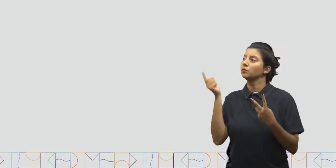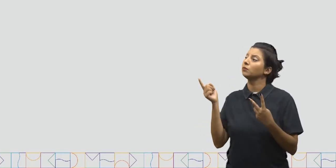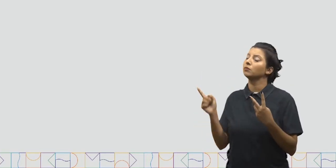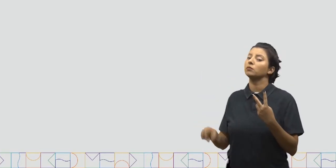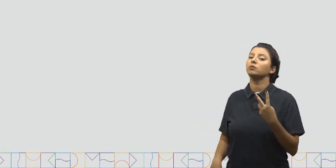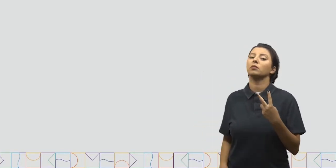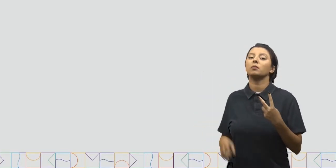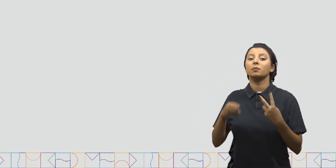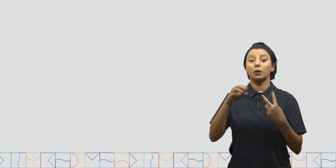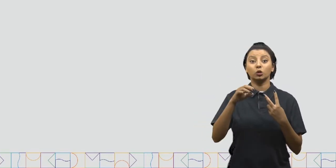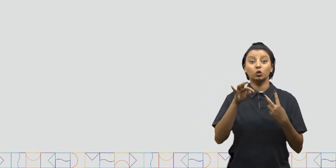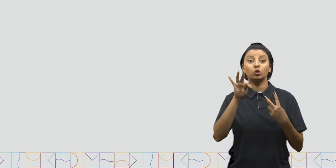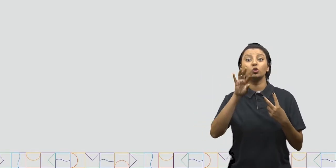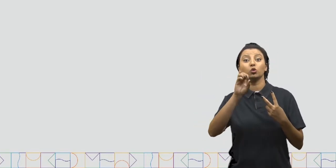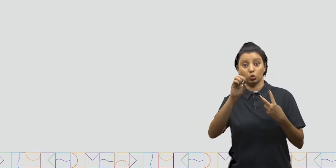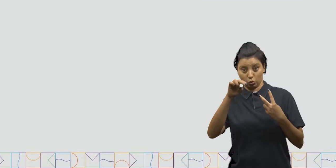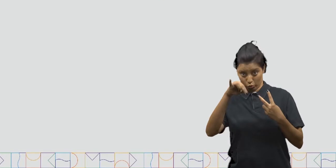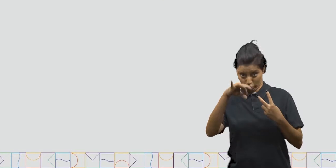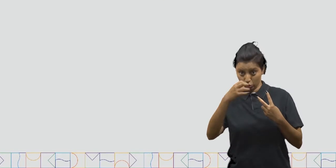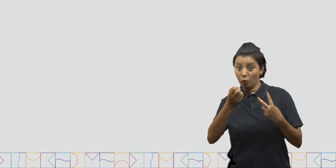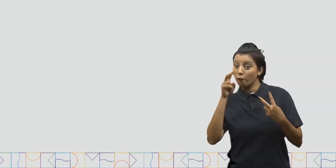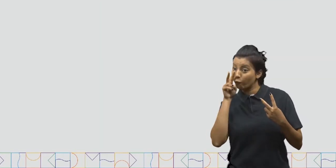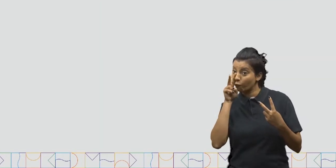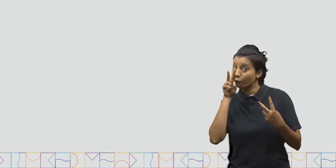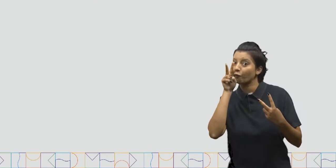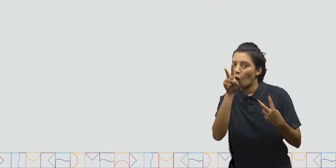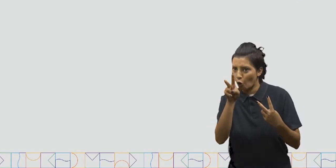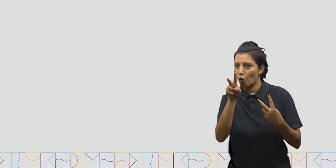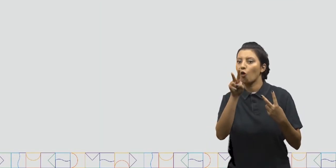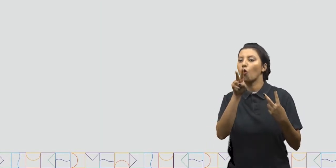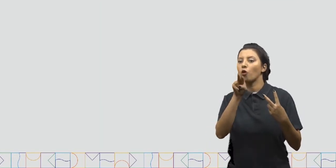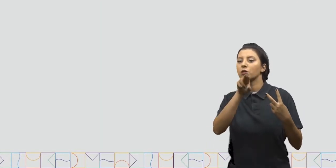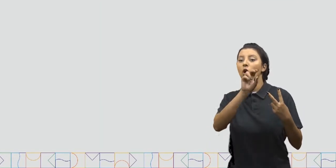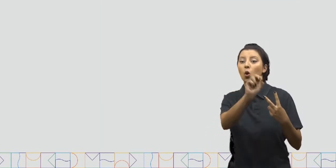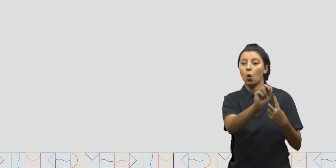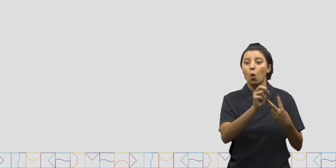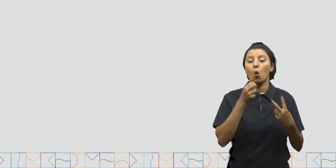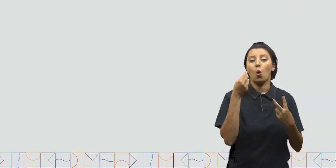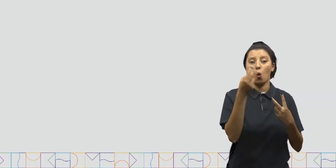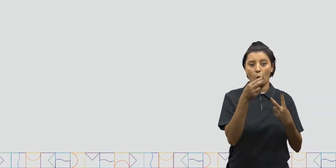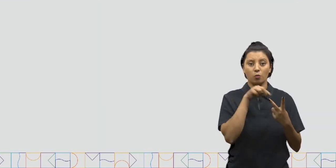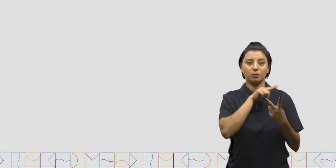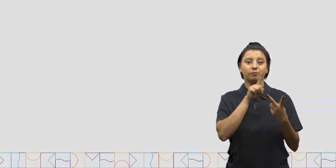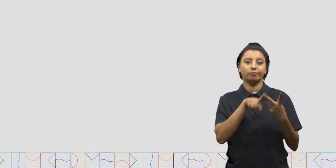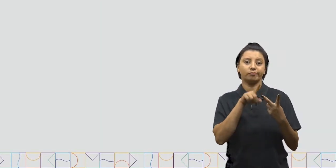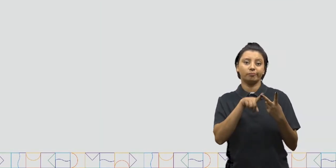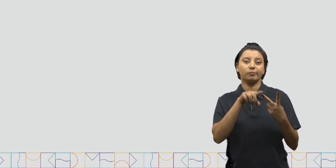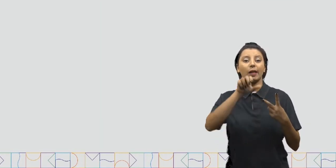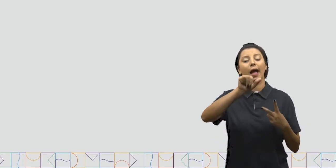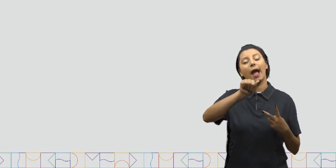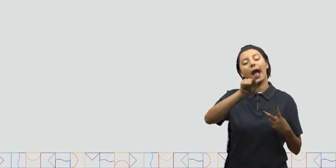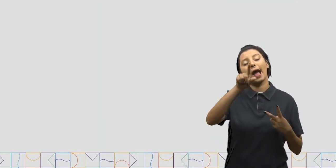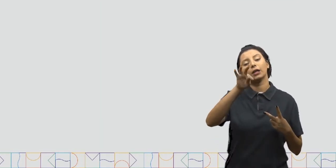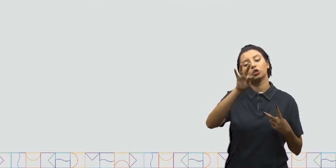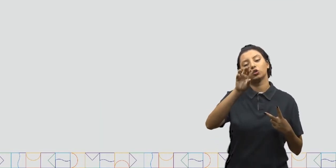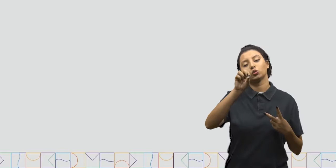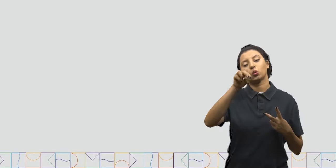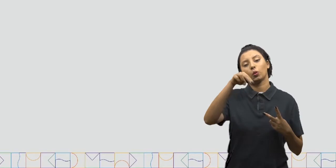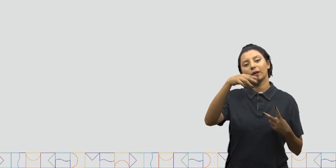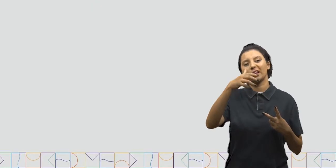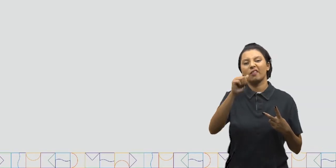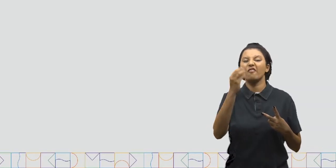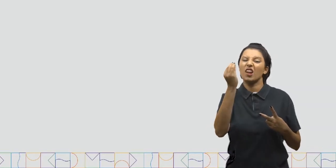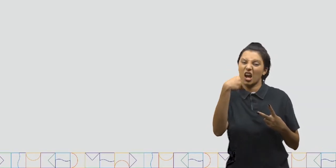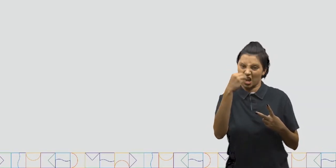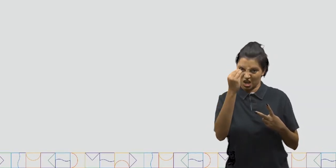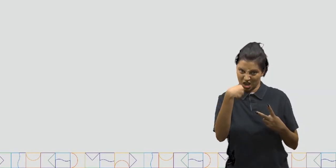ela será monossílabo tônico, forte, se destaca. Ou ela será monossílaba átona, uma sílaba